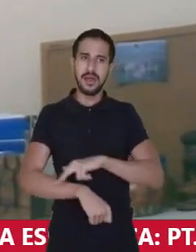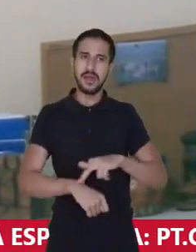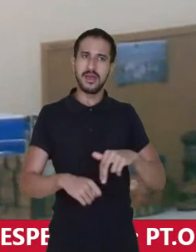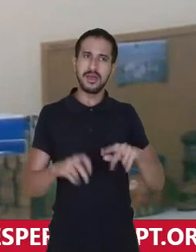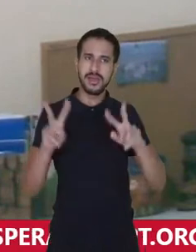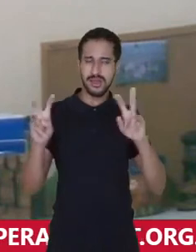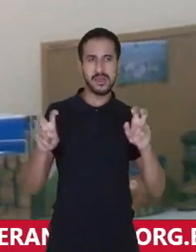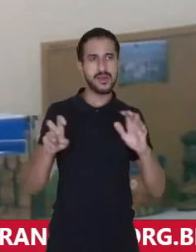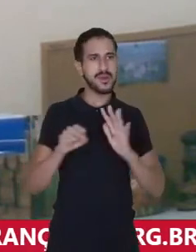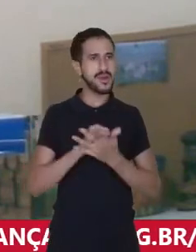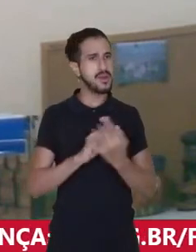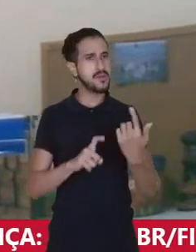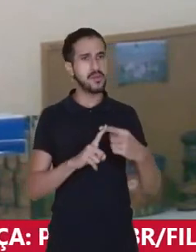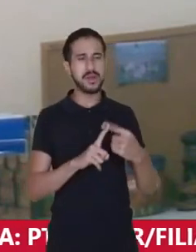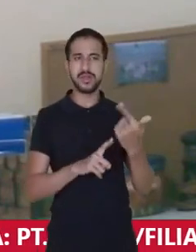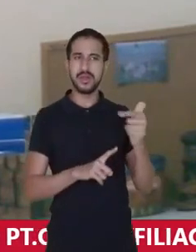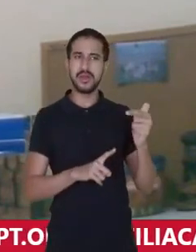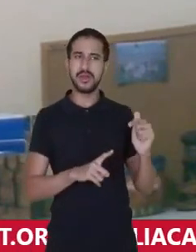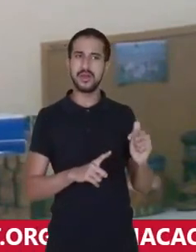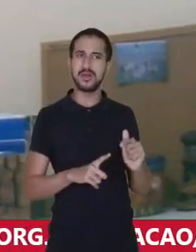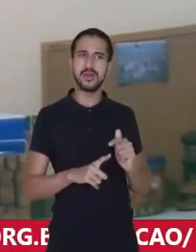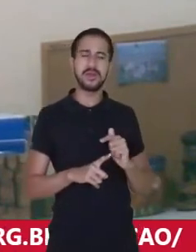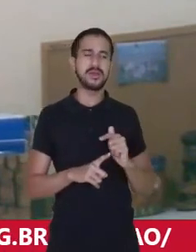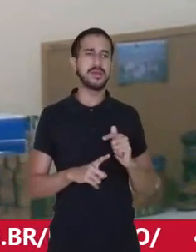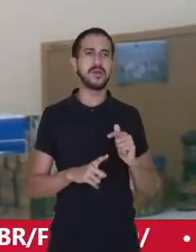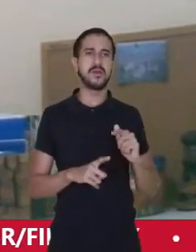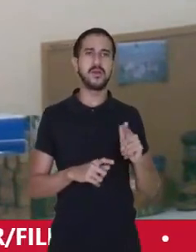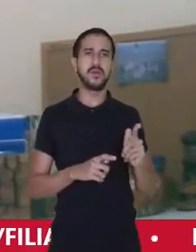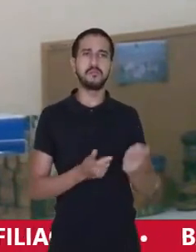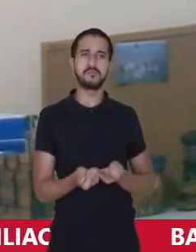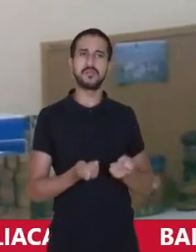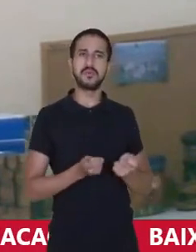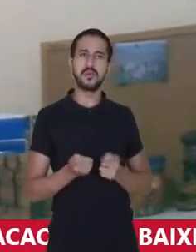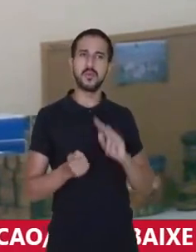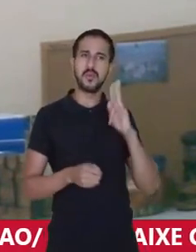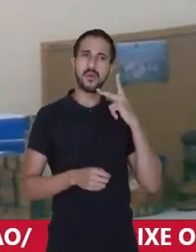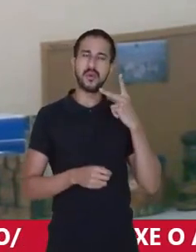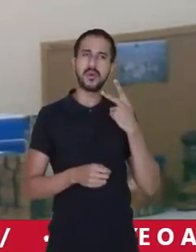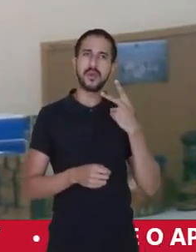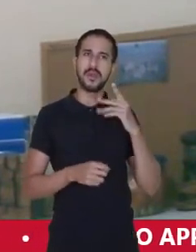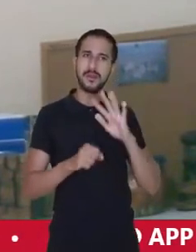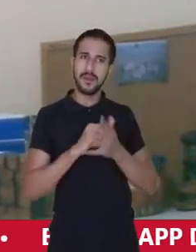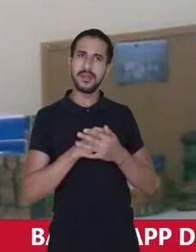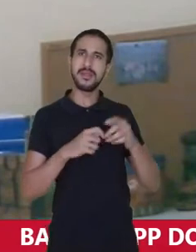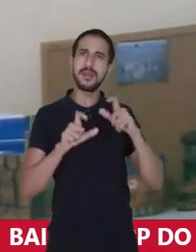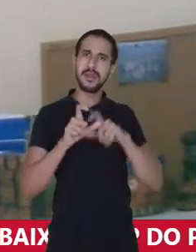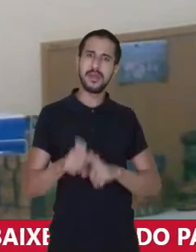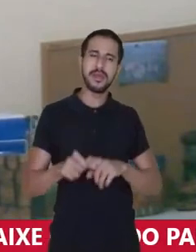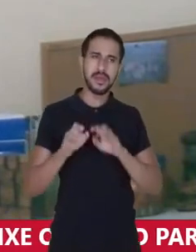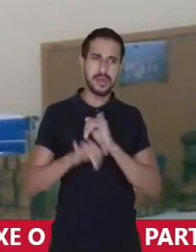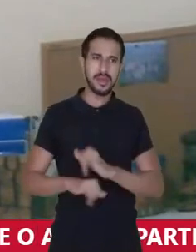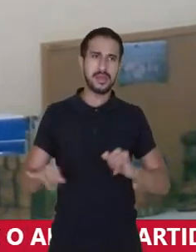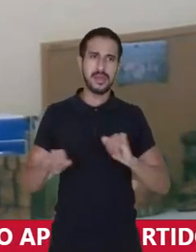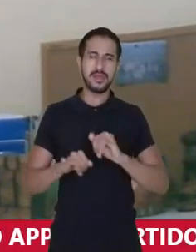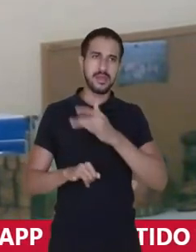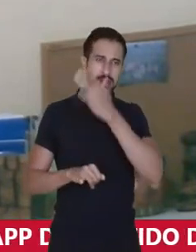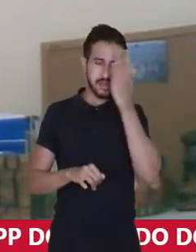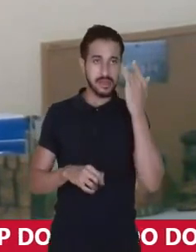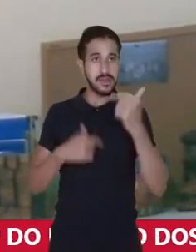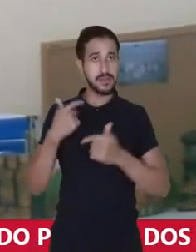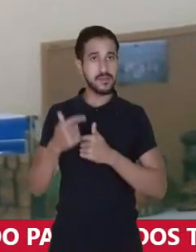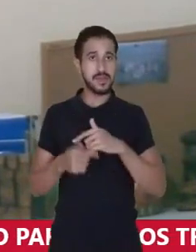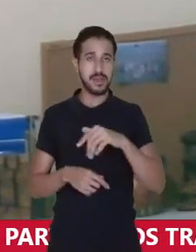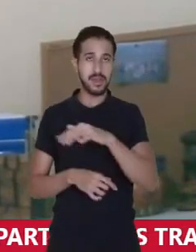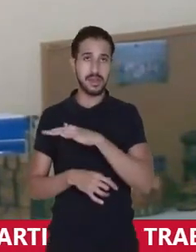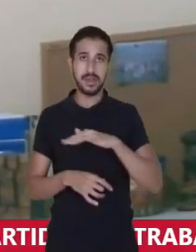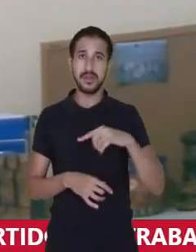já que a gente não tem um comando de política pública. A política pública depende de comando, depende de ambiência, depende de conscientização dos atores envolvidos. Então,